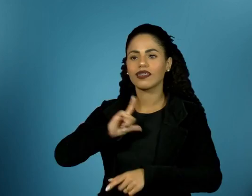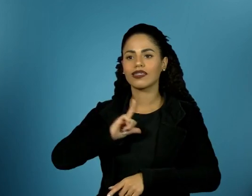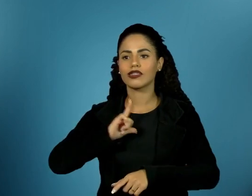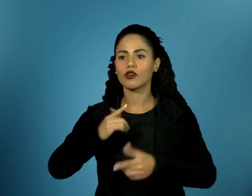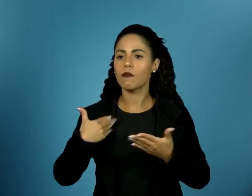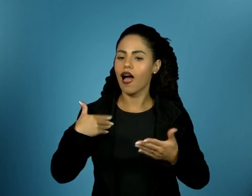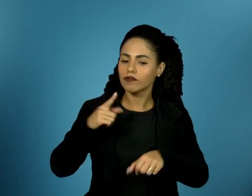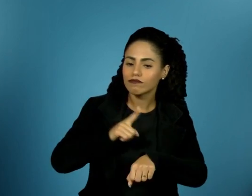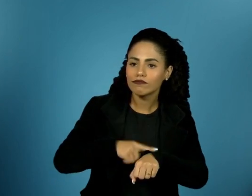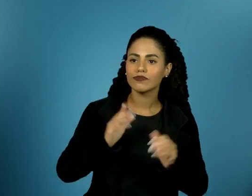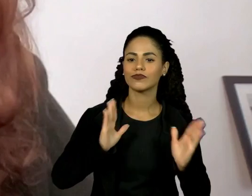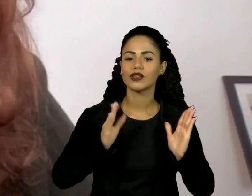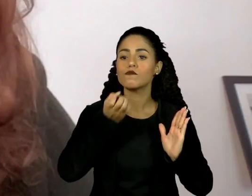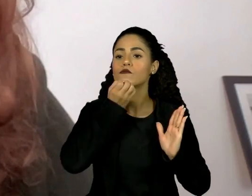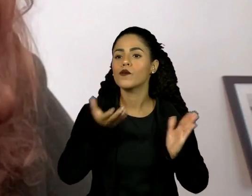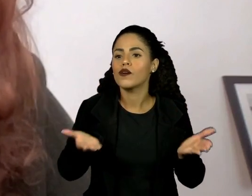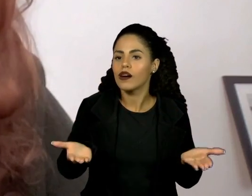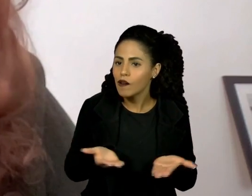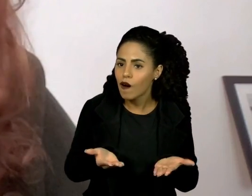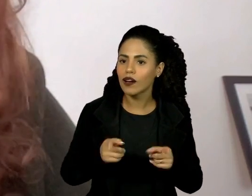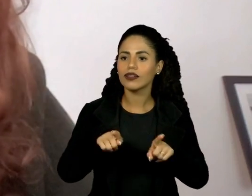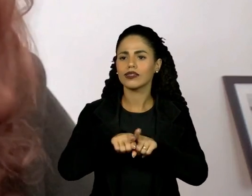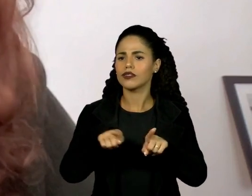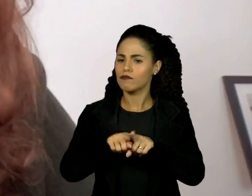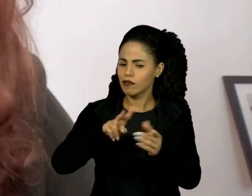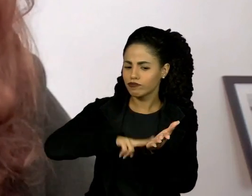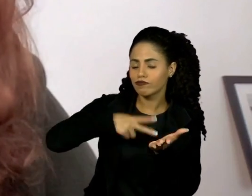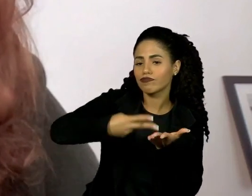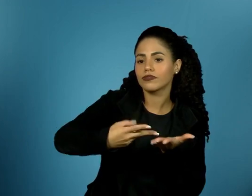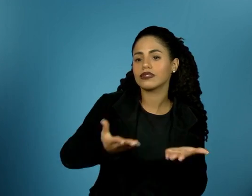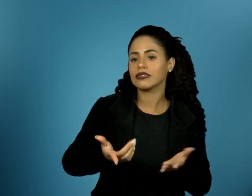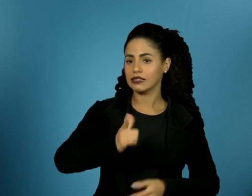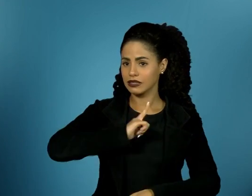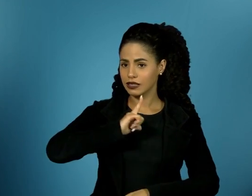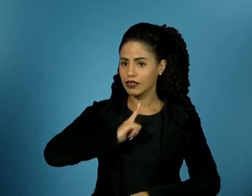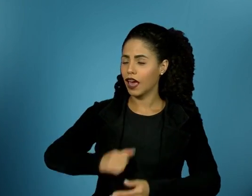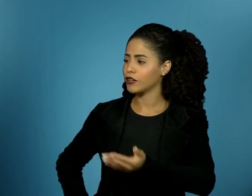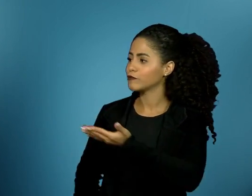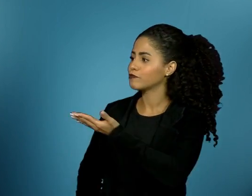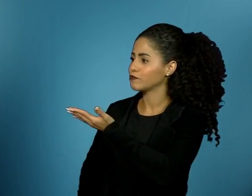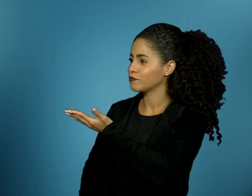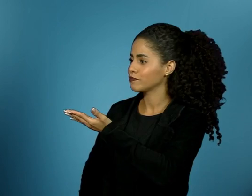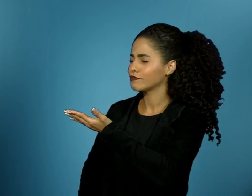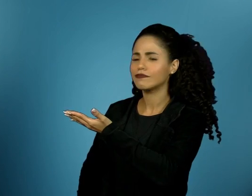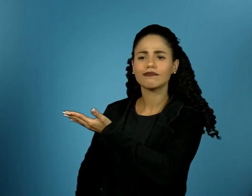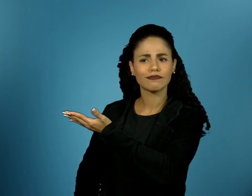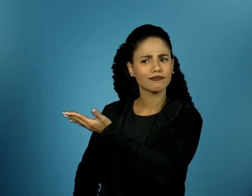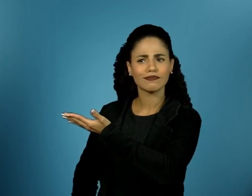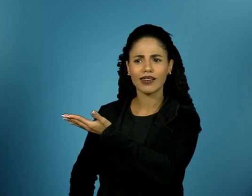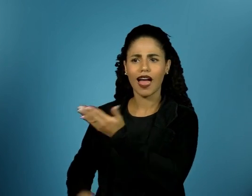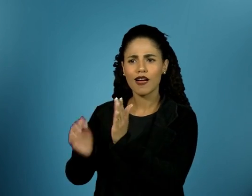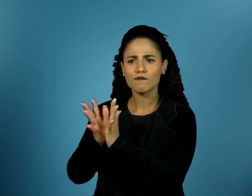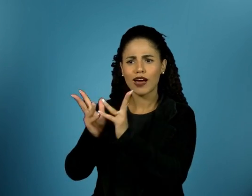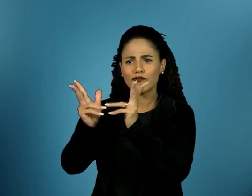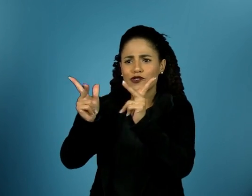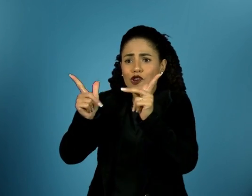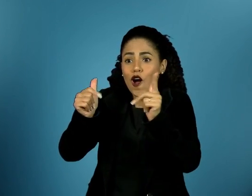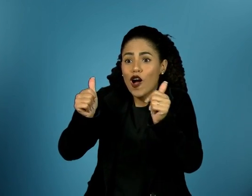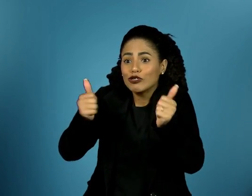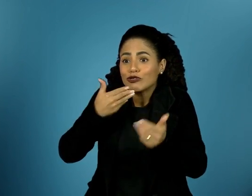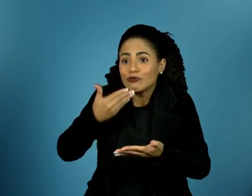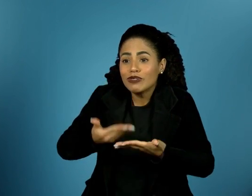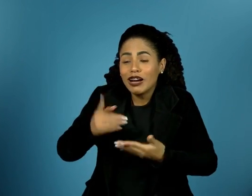ótimo momento. A tradução de Torturada agora, que foi finalista do Booker Prize, isso é uma coisa